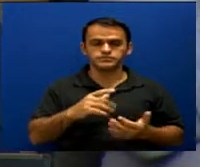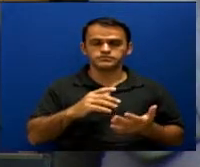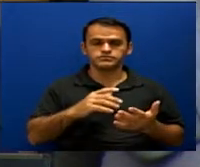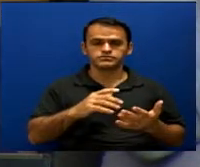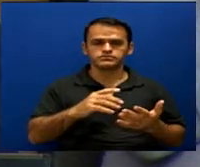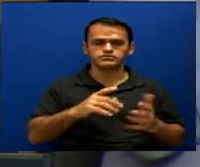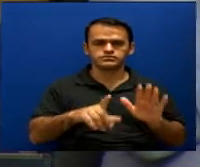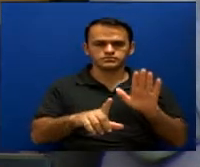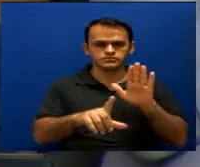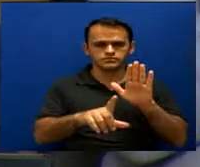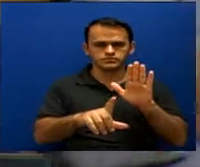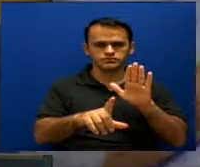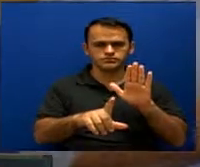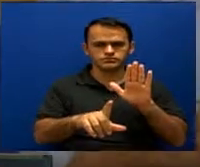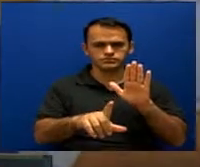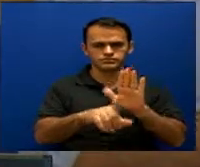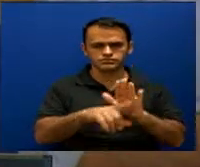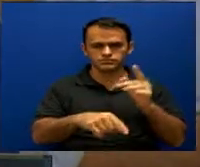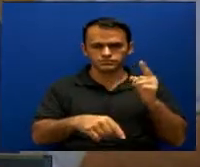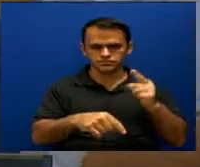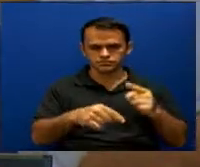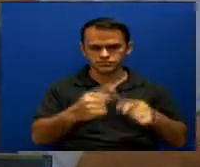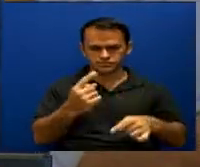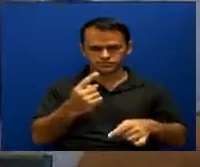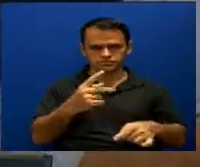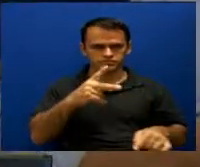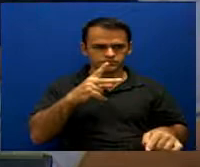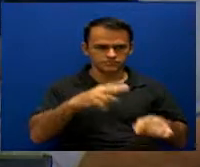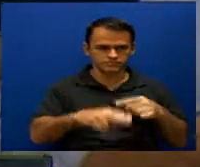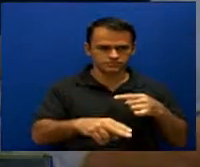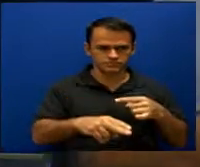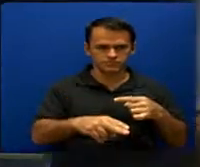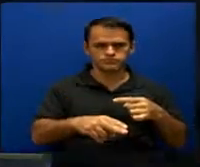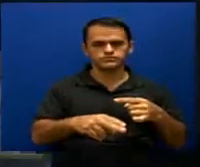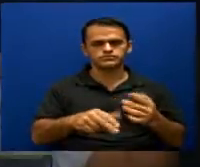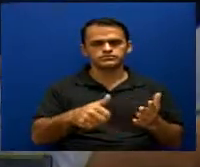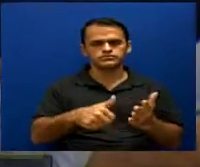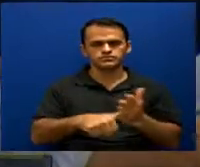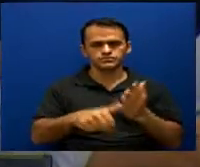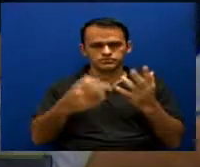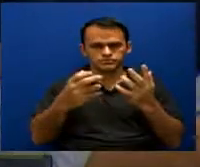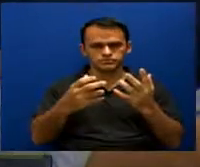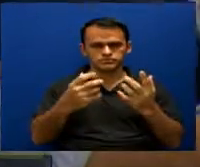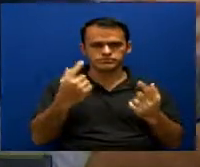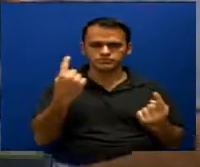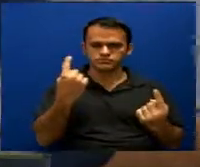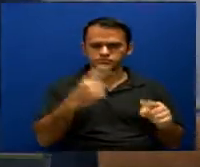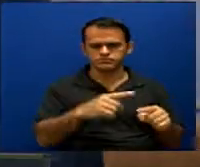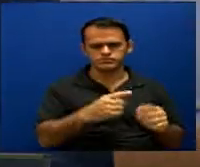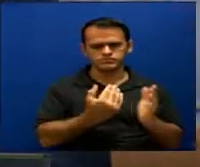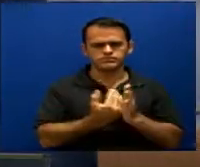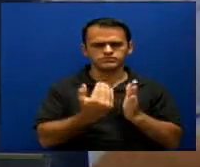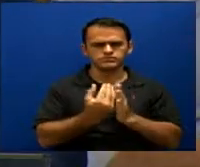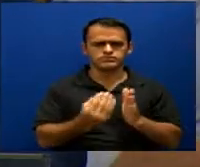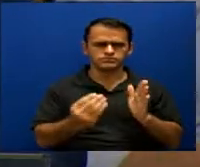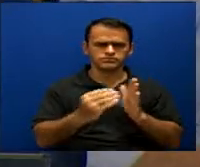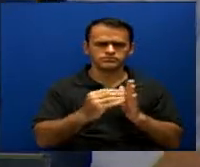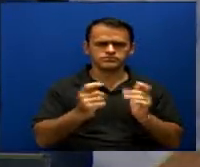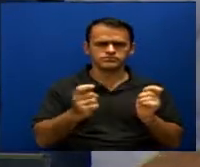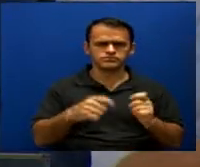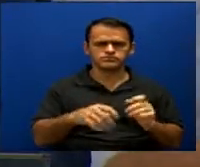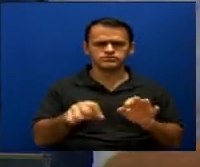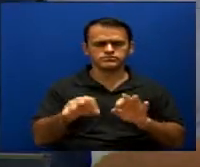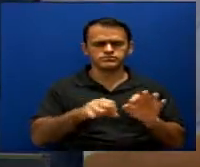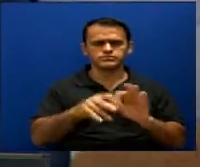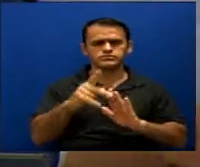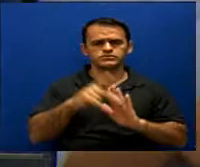votar pela rejeição. E assim, essa emenda, essa ideia dele, que é muito boa, ele faz um projeto de lei